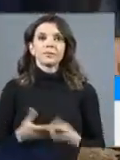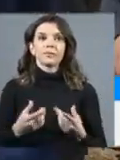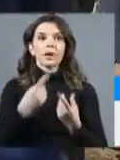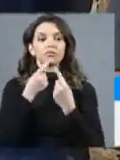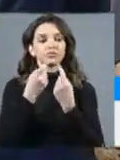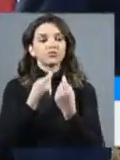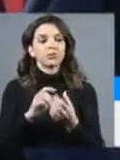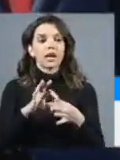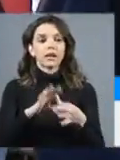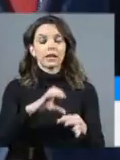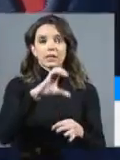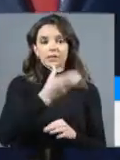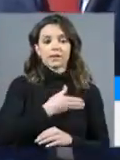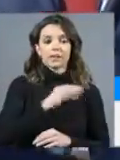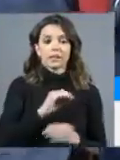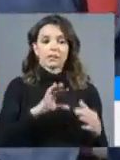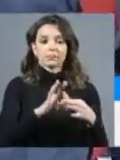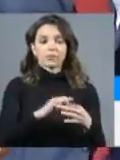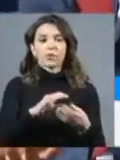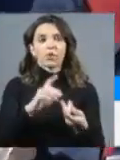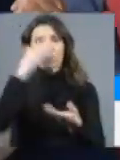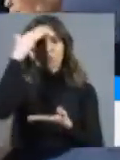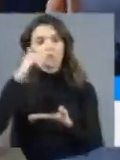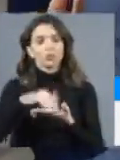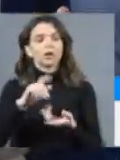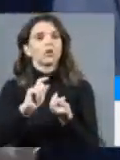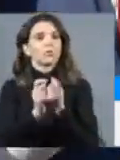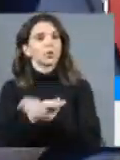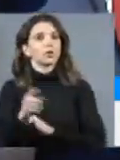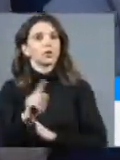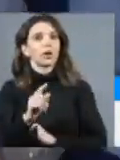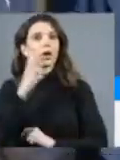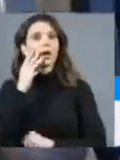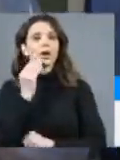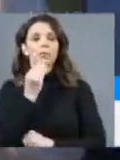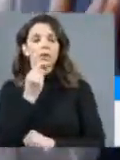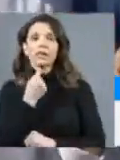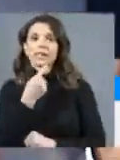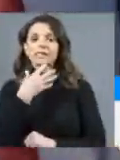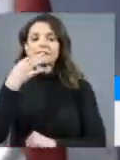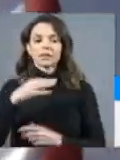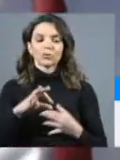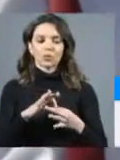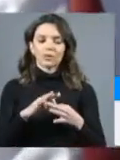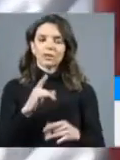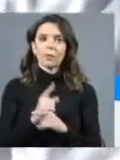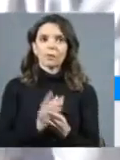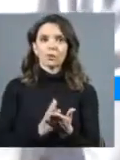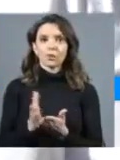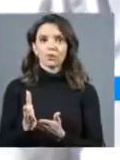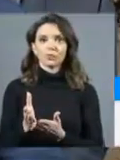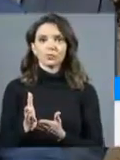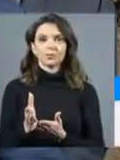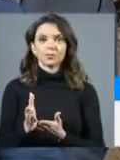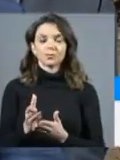com o CDS não iria alterar os resultados finais, Miguel Albuquerque garante que a coligação é para manter. Temos um programa de governo,